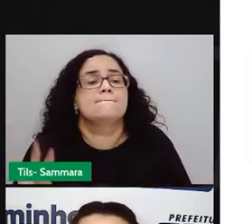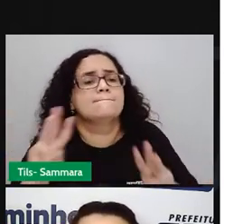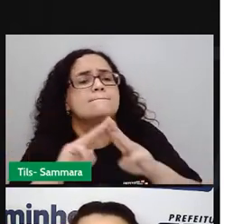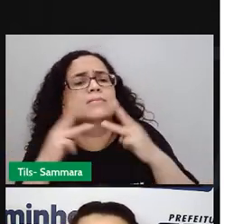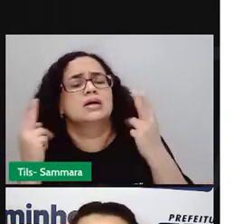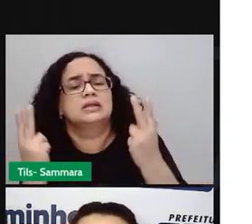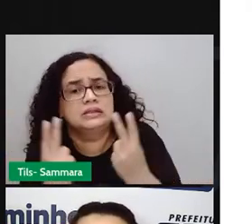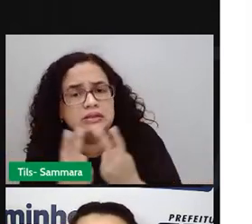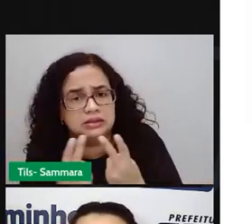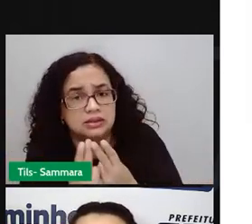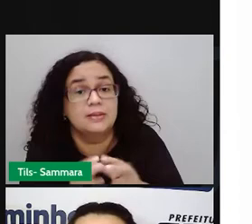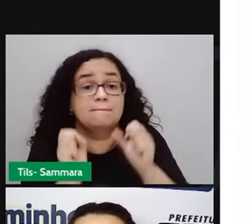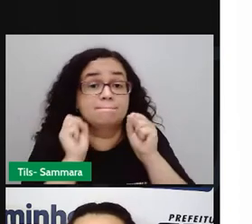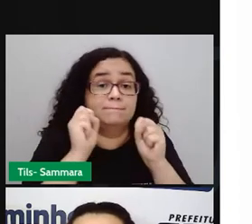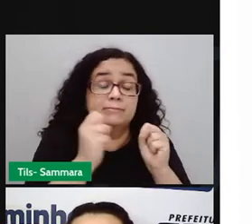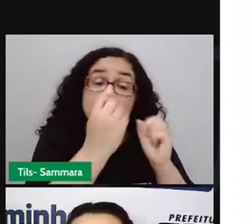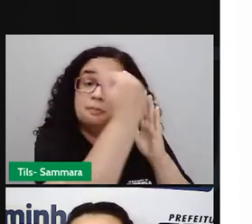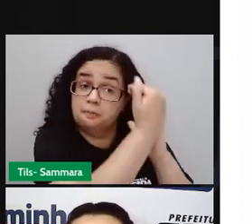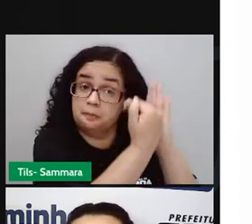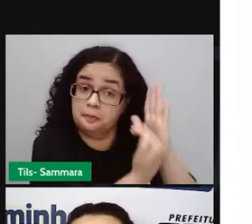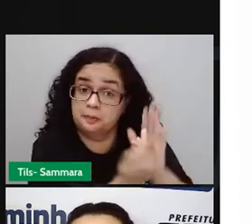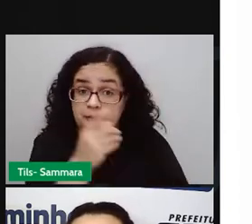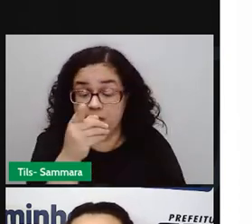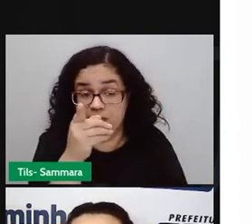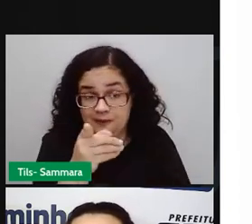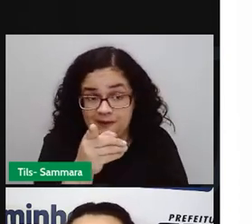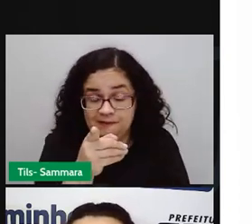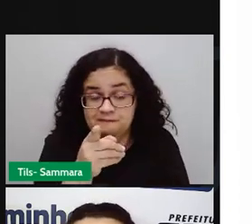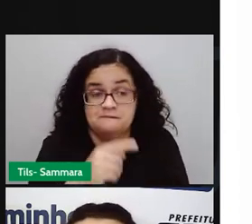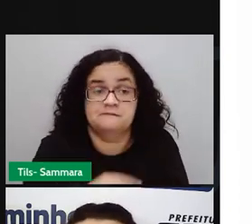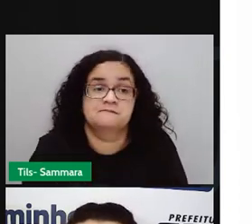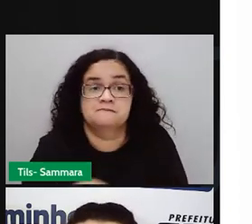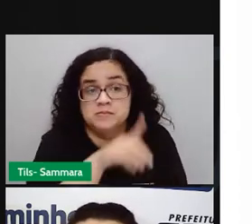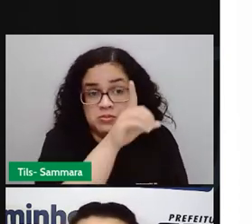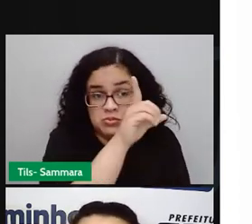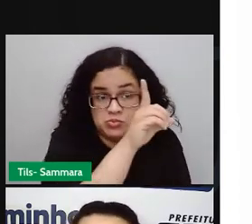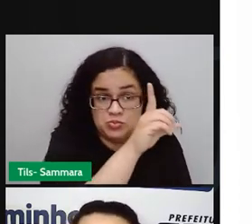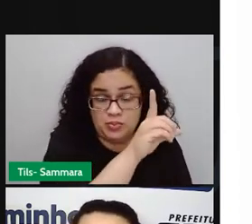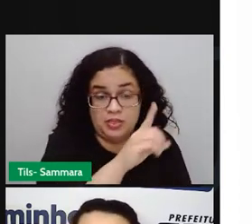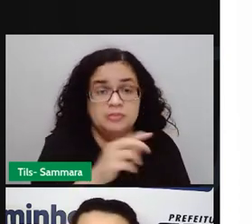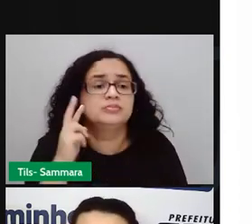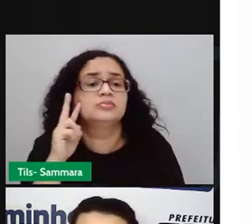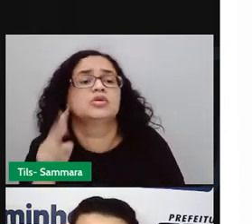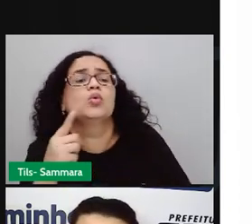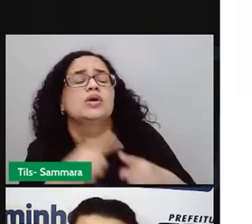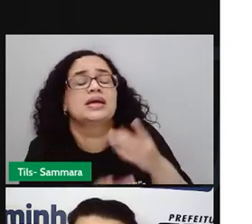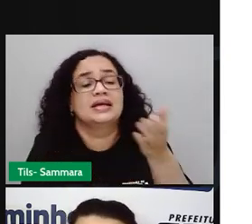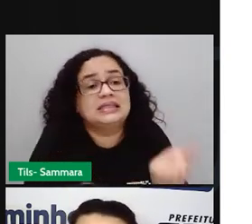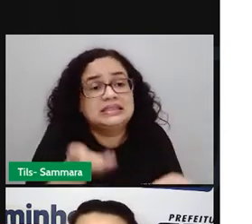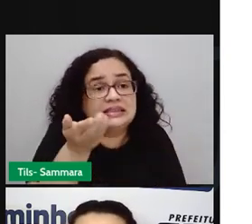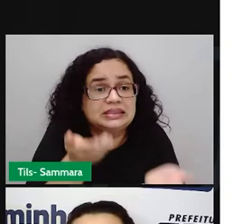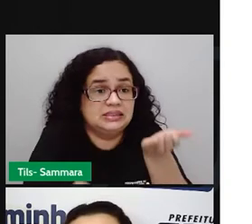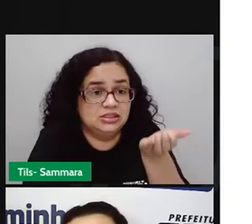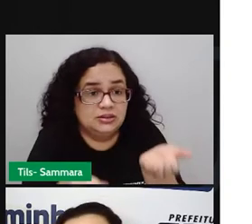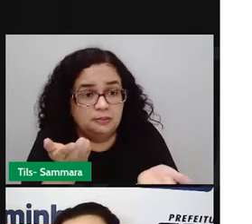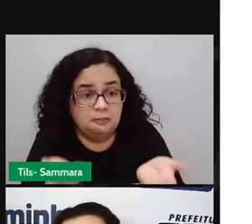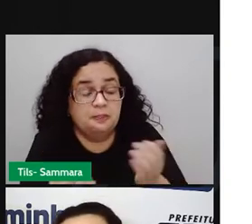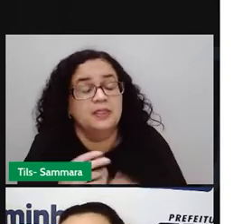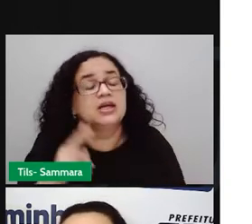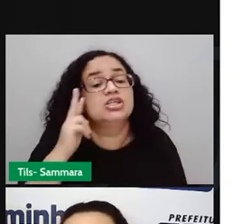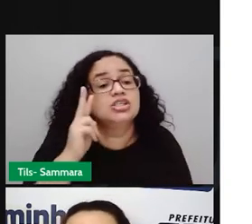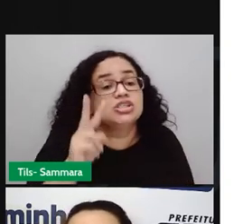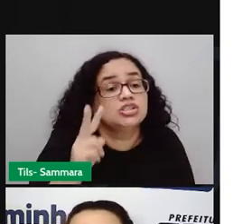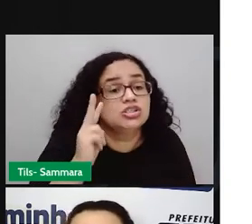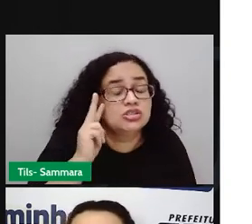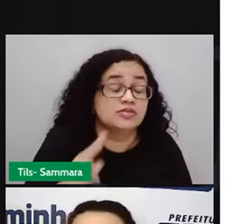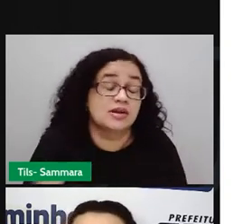Com essa relação podemos construir a fórmula representada abaixo. Então, o que é densidade? Densidade a gente já